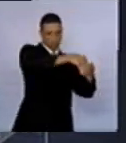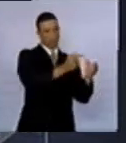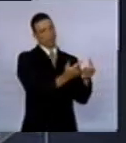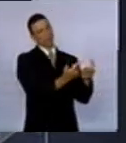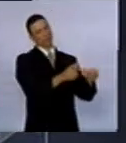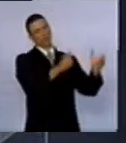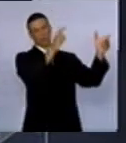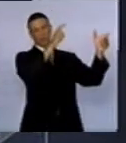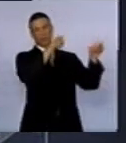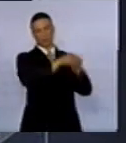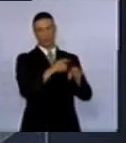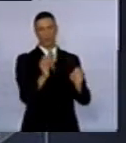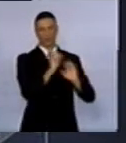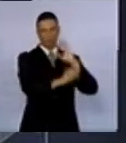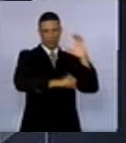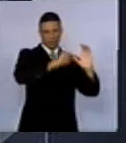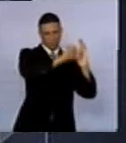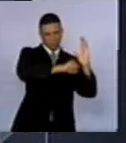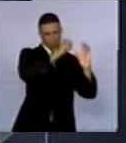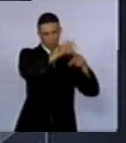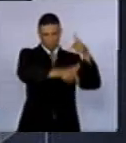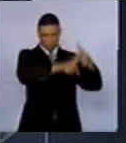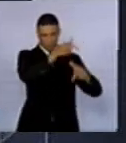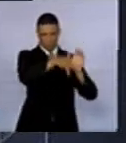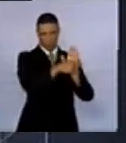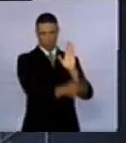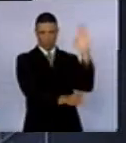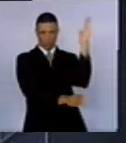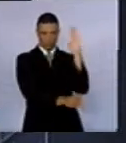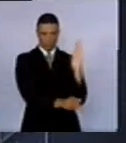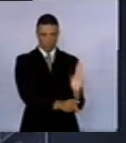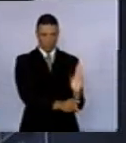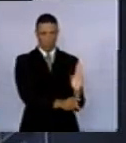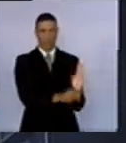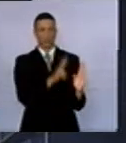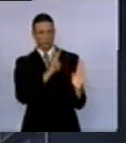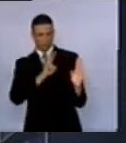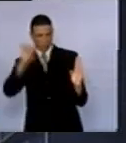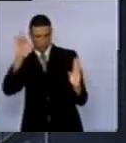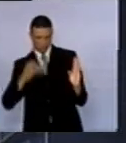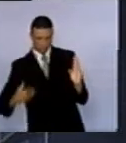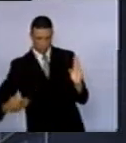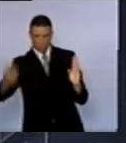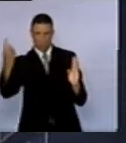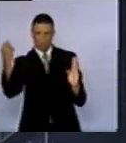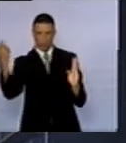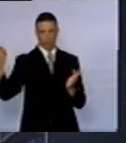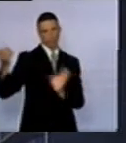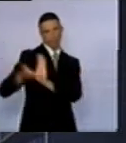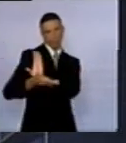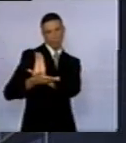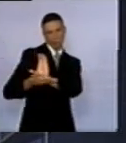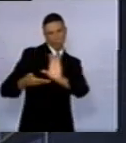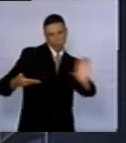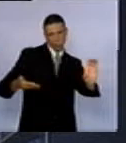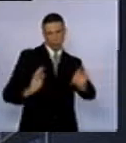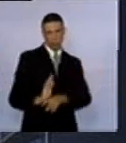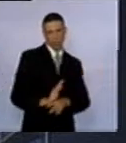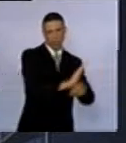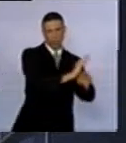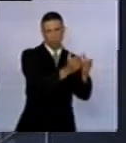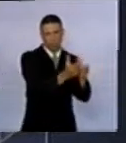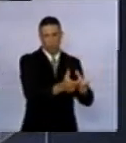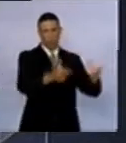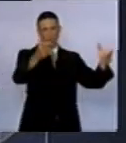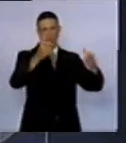que a produção nacional vai, de fato, necessitar de recursos que financiem o seu crescimento nos